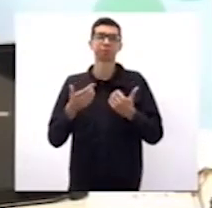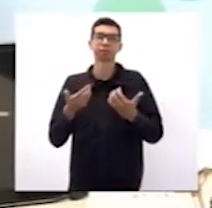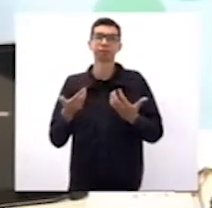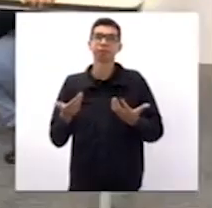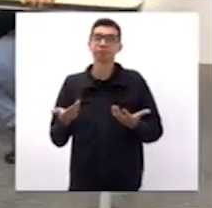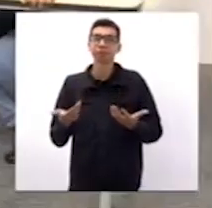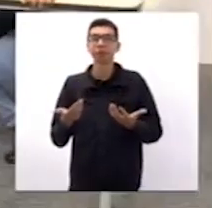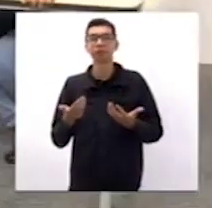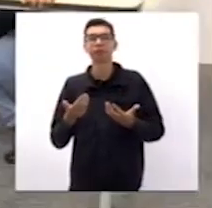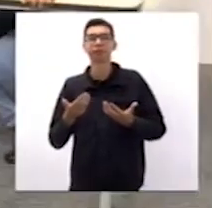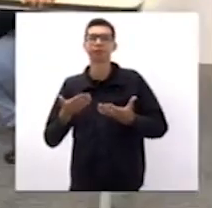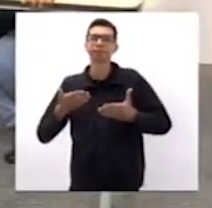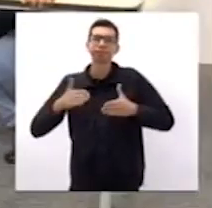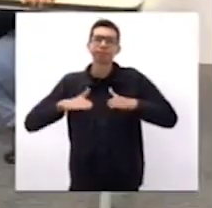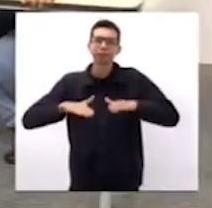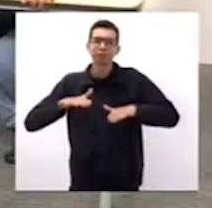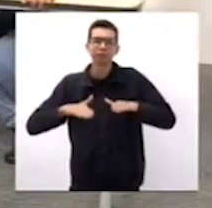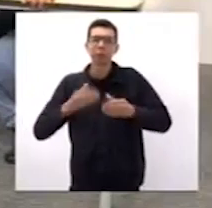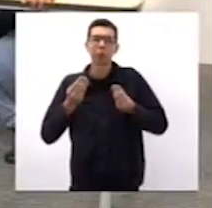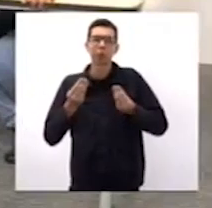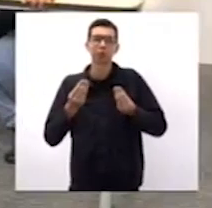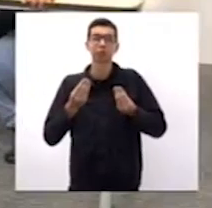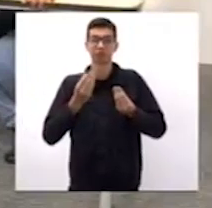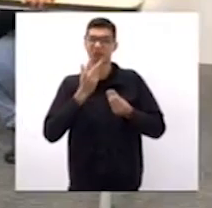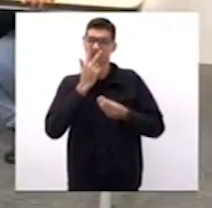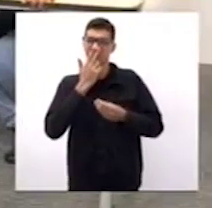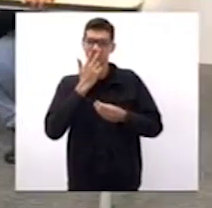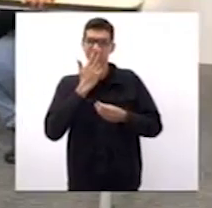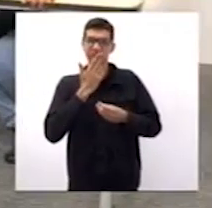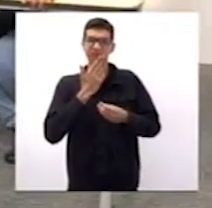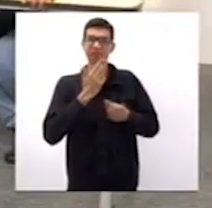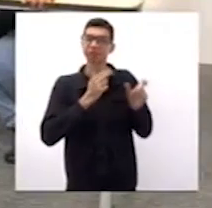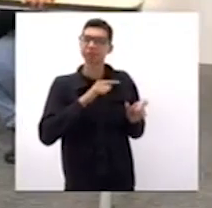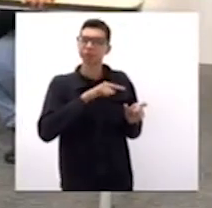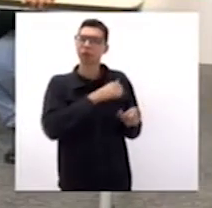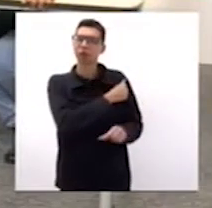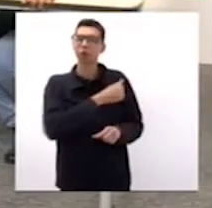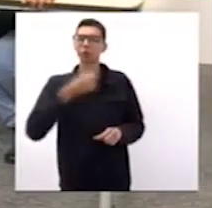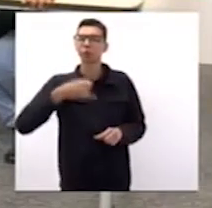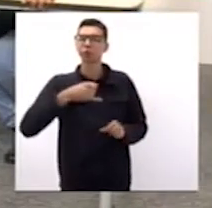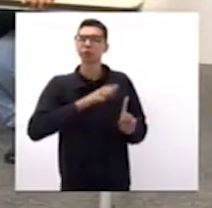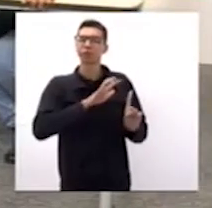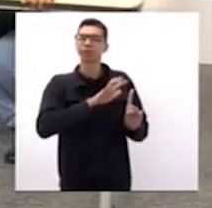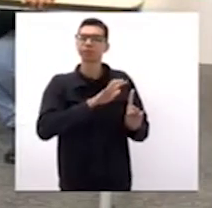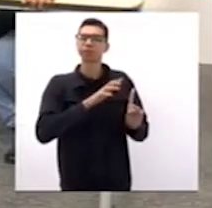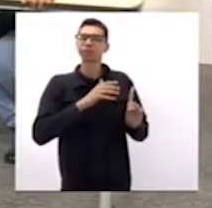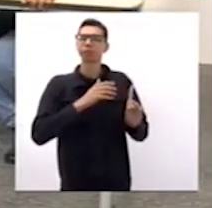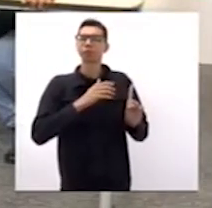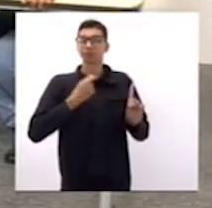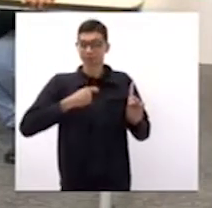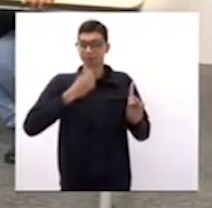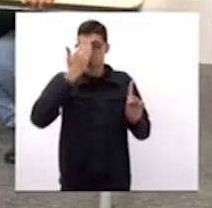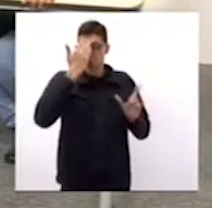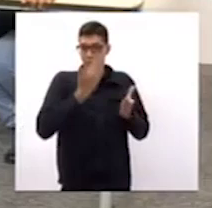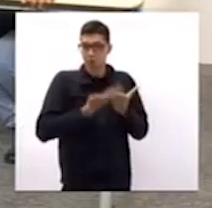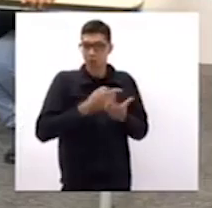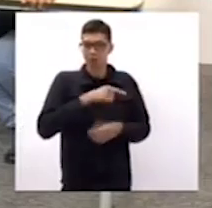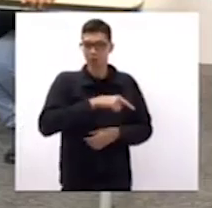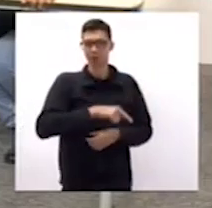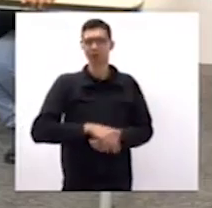aí a autonomia do aluno e a responsabilidade pessoal. Acho que a gente tem que confiar mais no aluno para ele poder